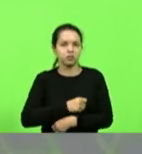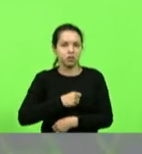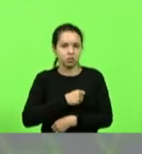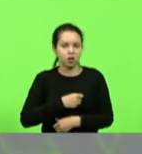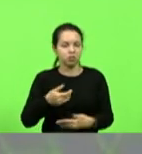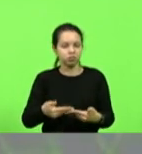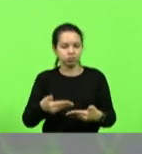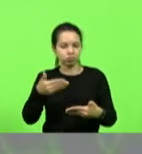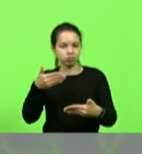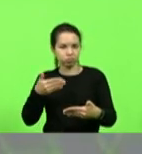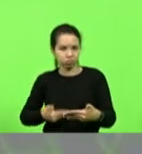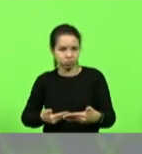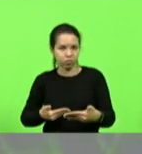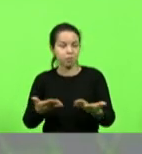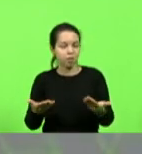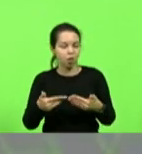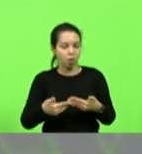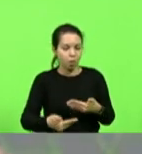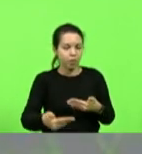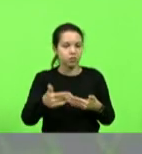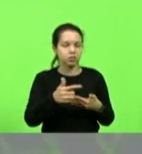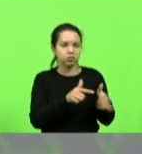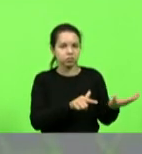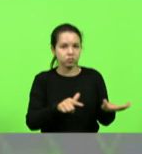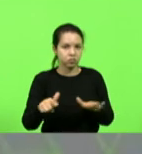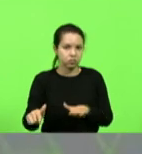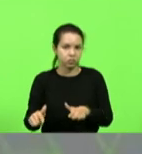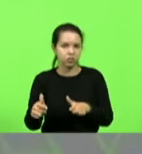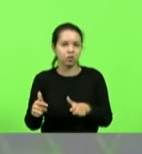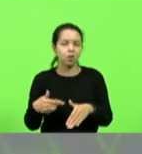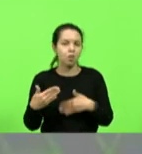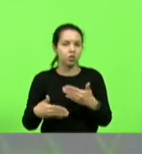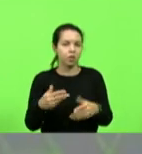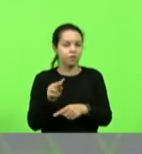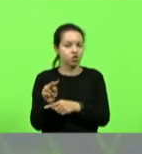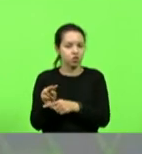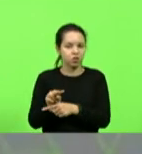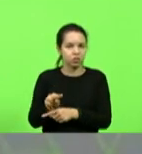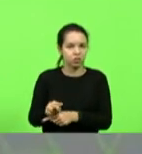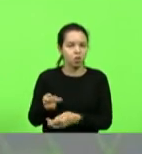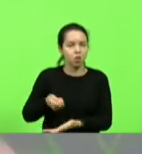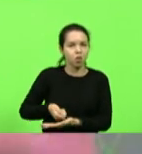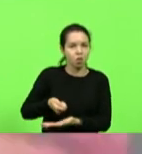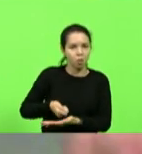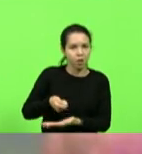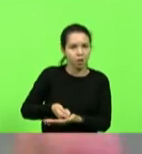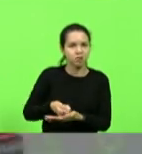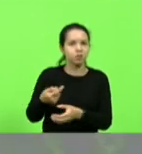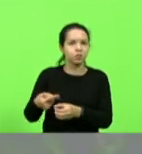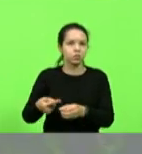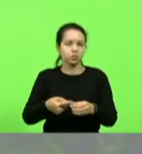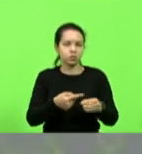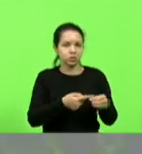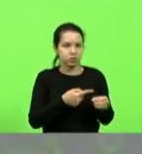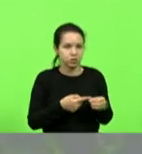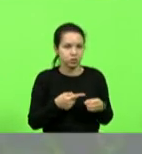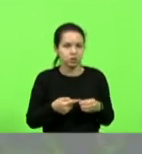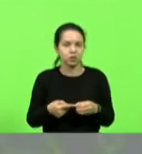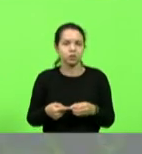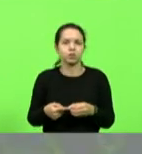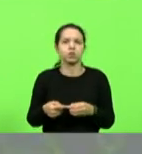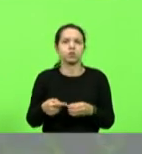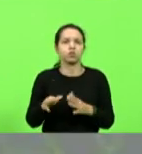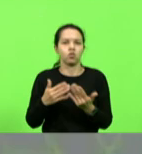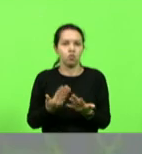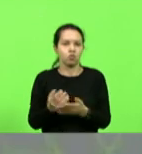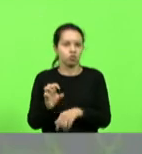vamos iniciar, então, nas próximas semanas, né, um processo de fiscalização e cobrança junto aos municípios e junto ao Estado da implementação da